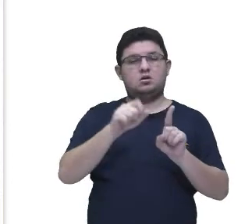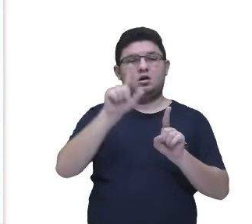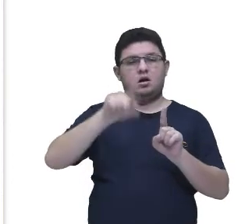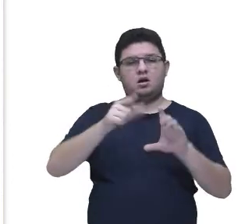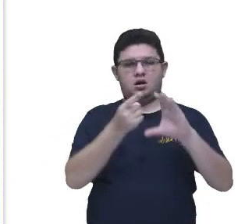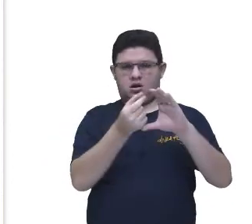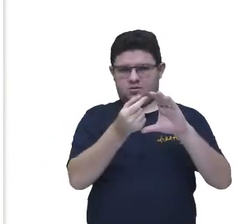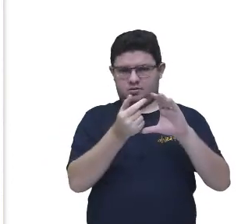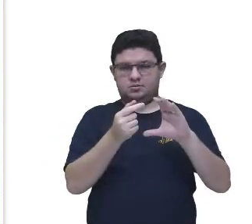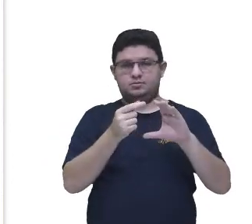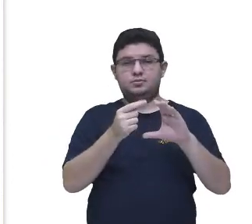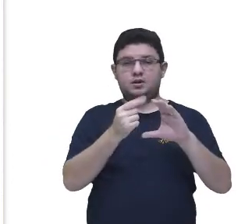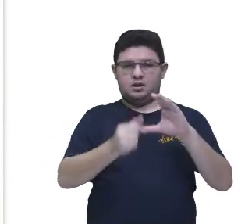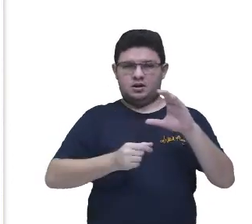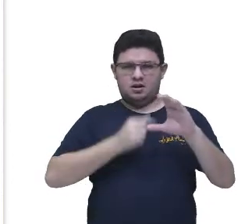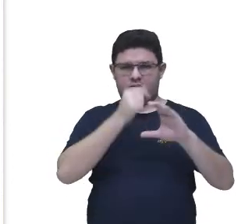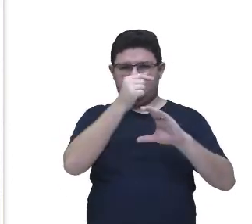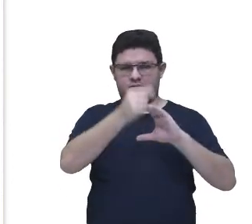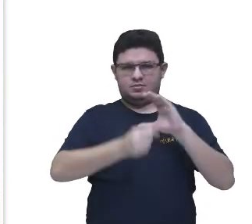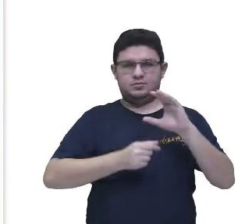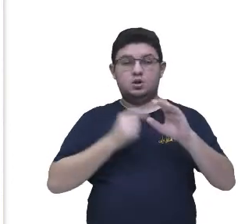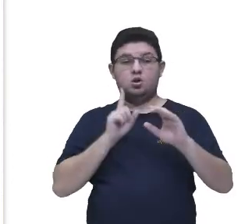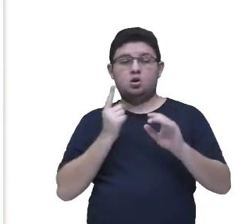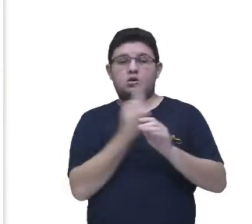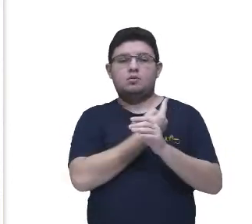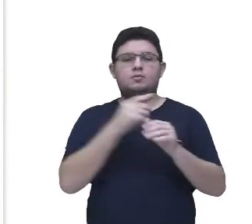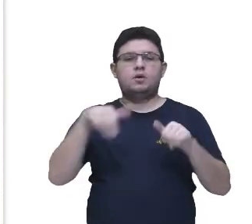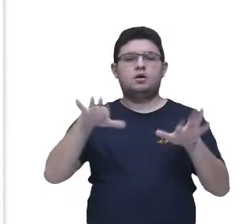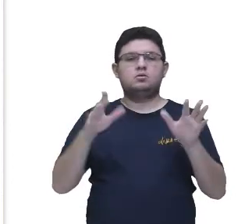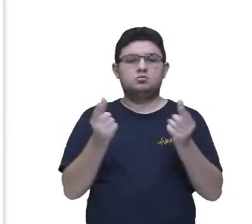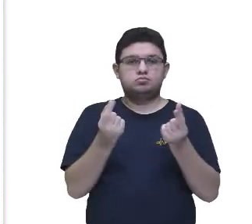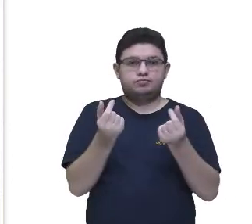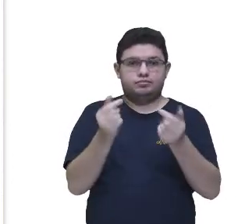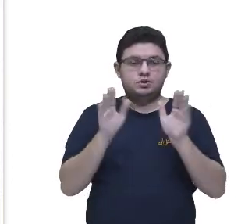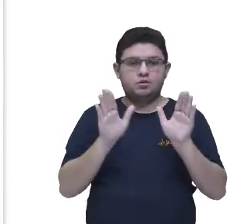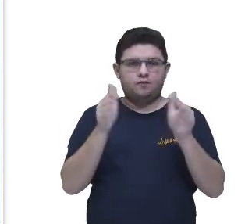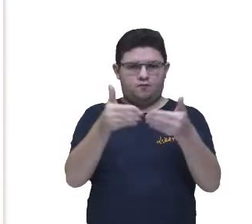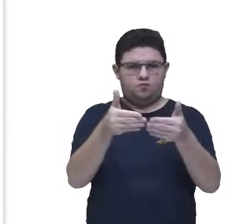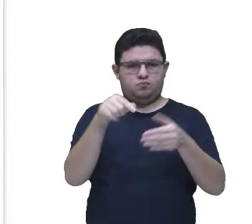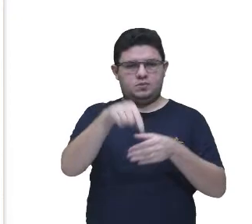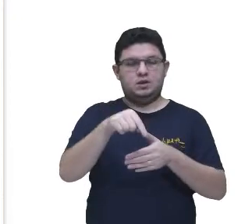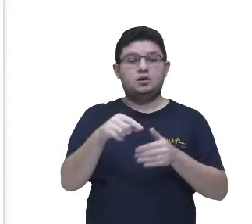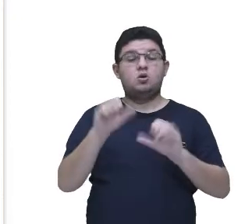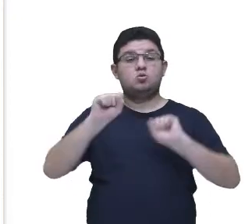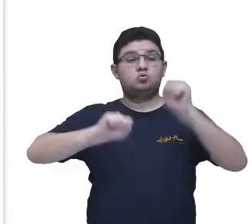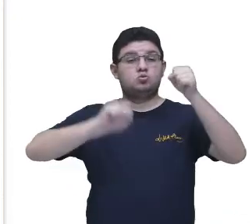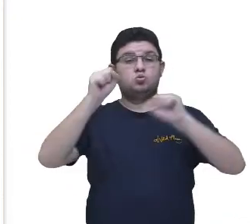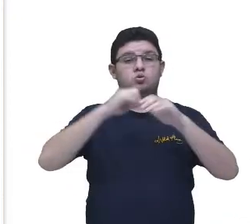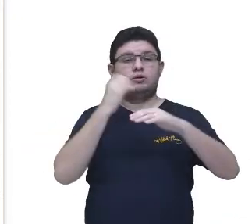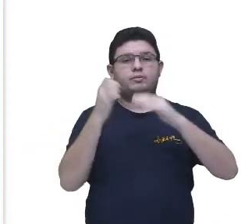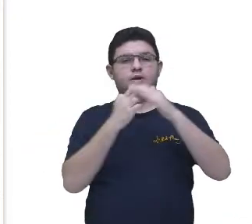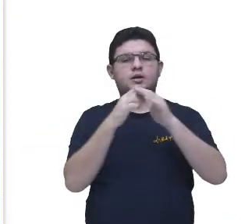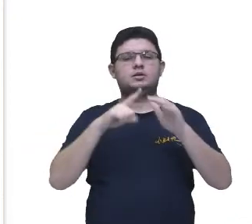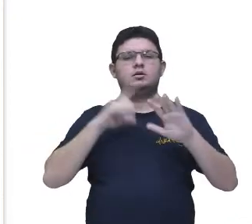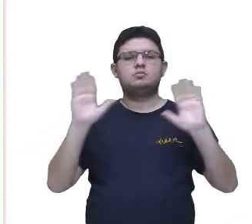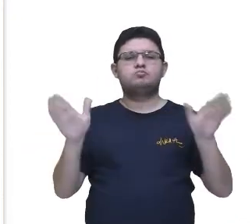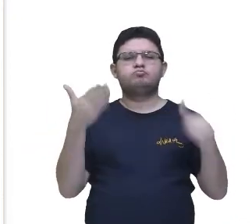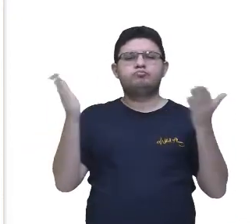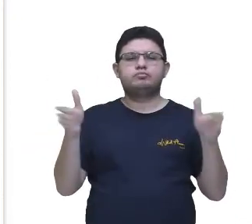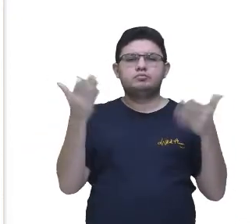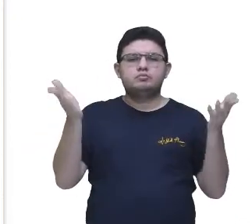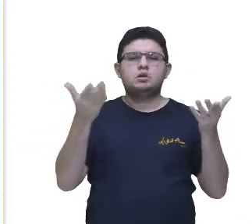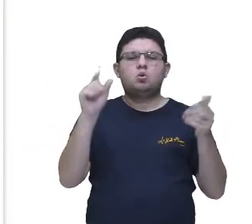Então, nós geramos muito em torno do dinheiro. Então, a empresa, a indústria, ela vai te incentivar a